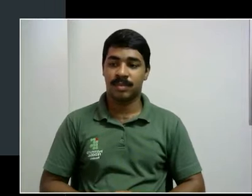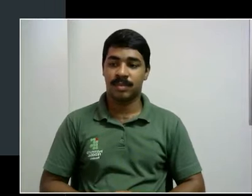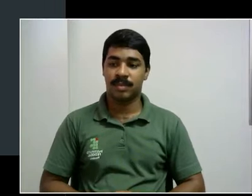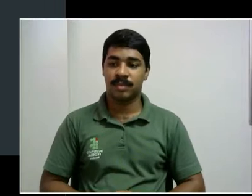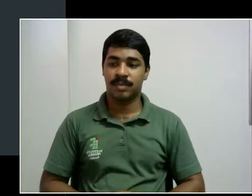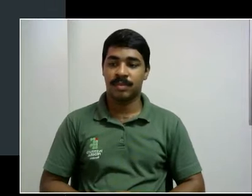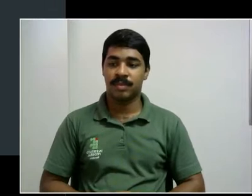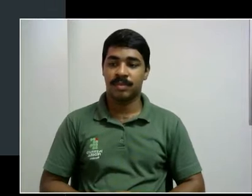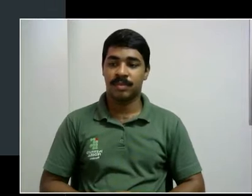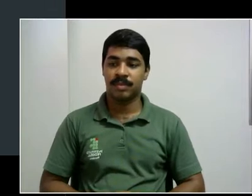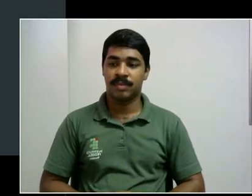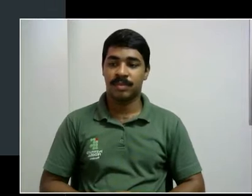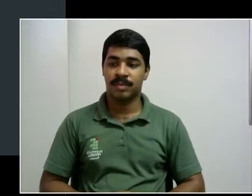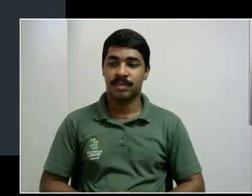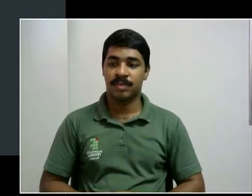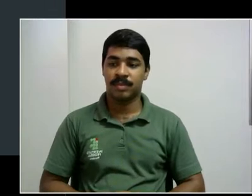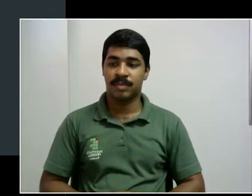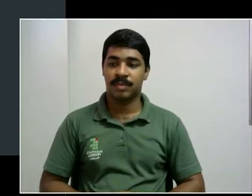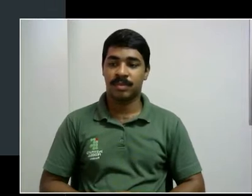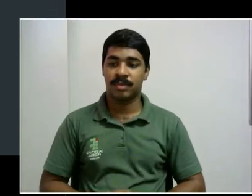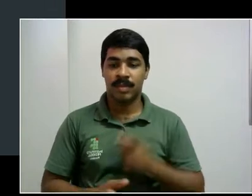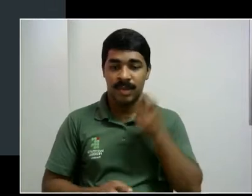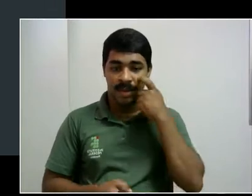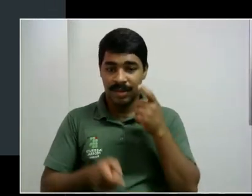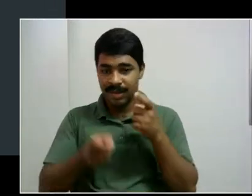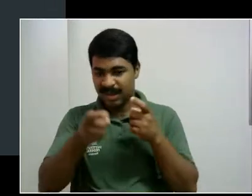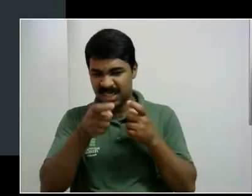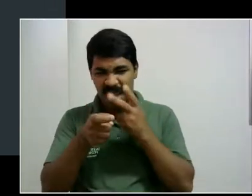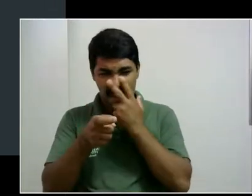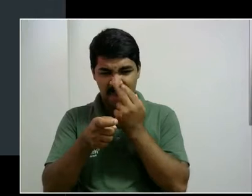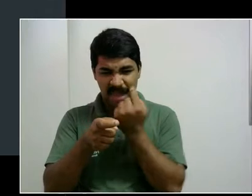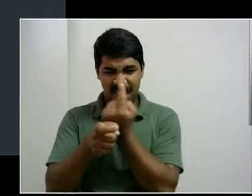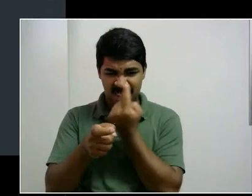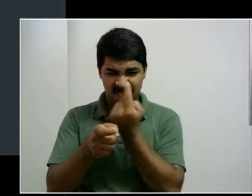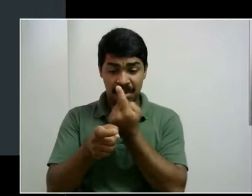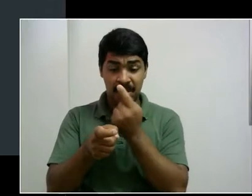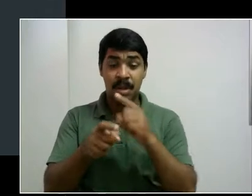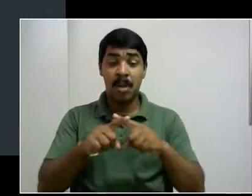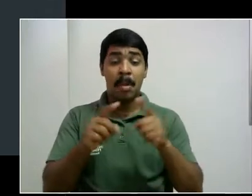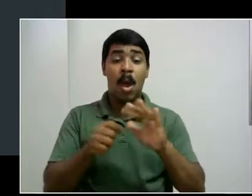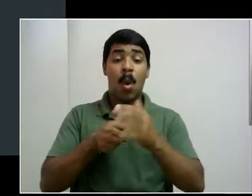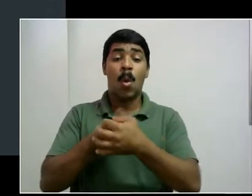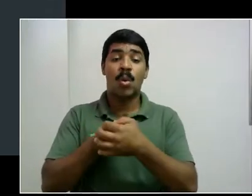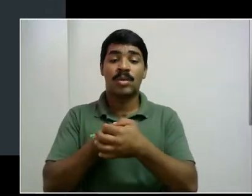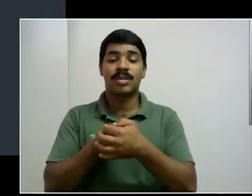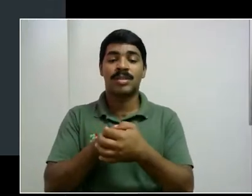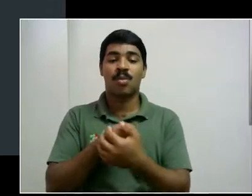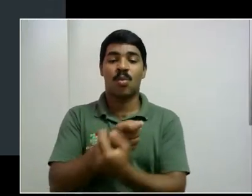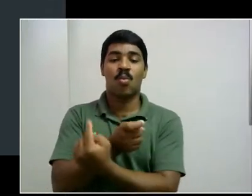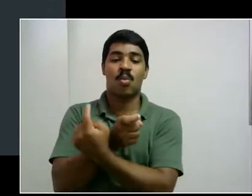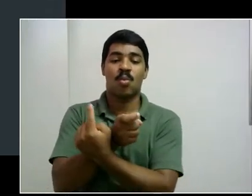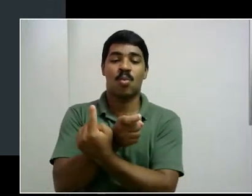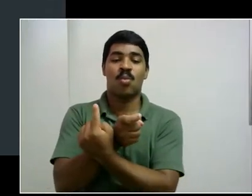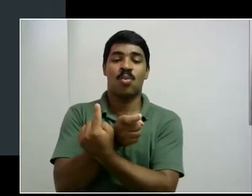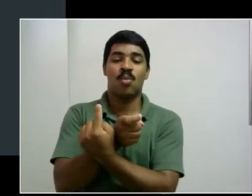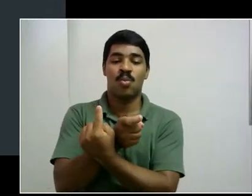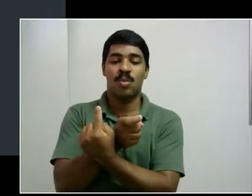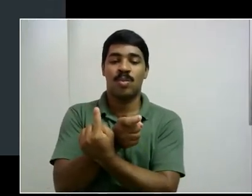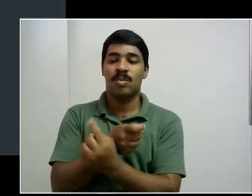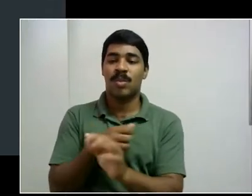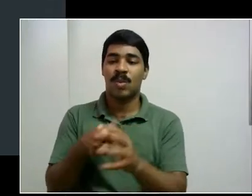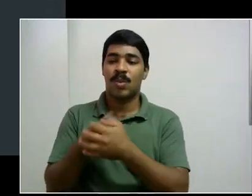y igual a x mais 1, né? Não apareceu aqui, mas aqui é 1, está na frente do x. Como 1 é um